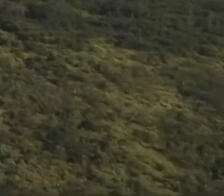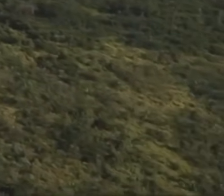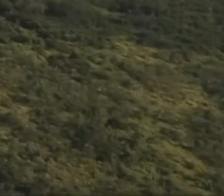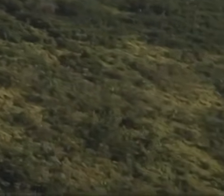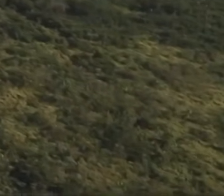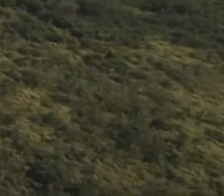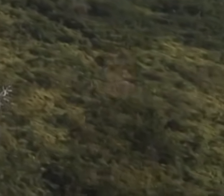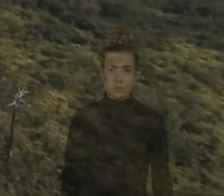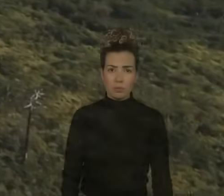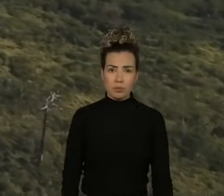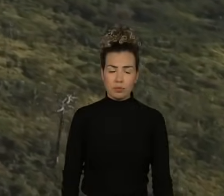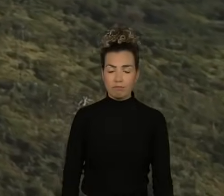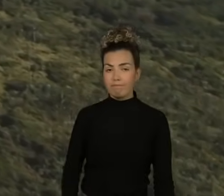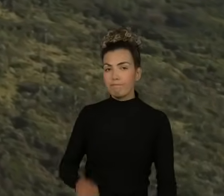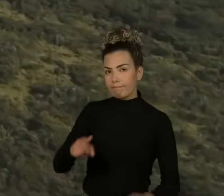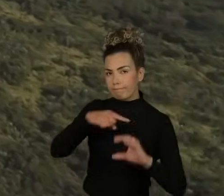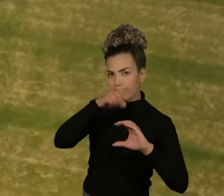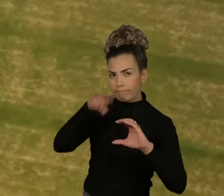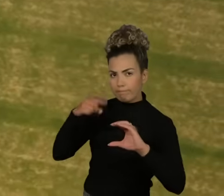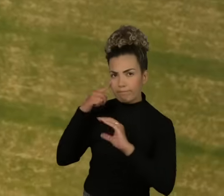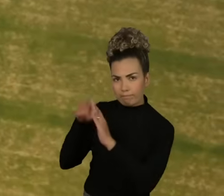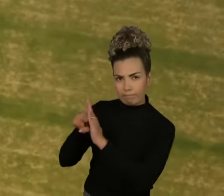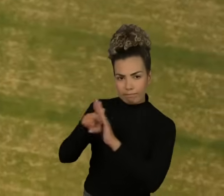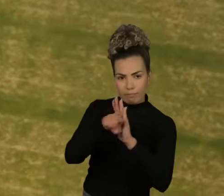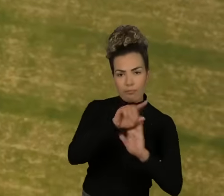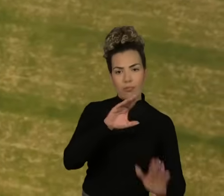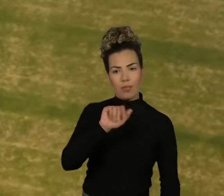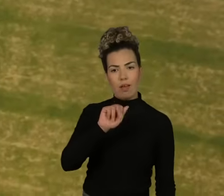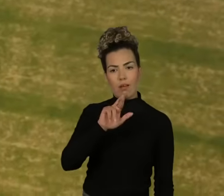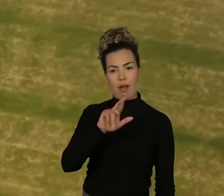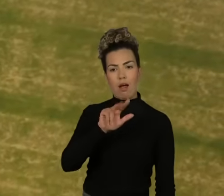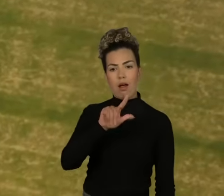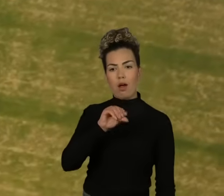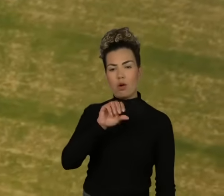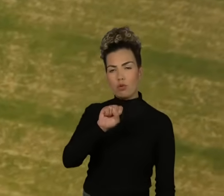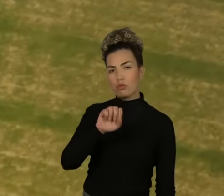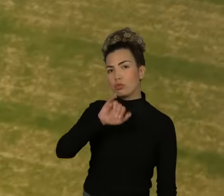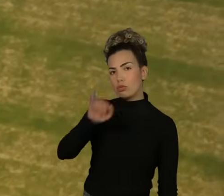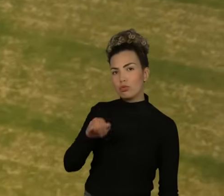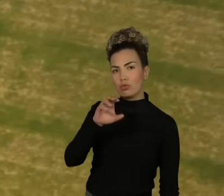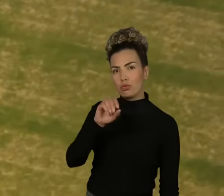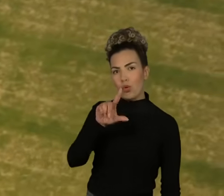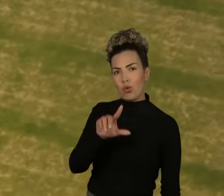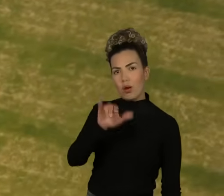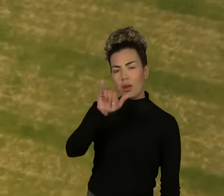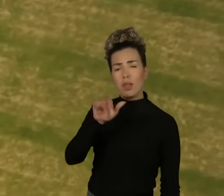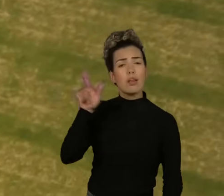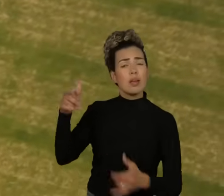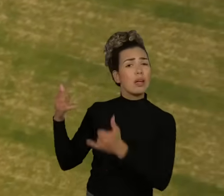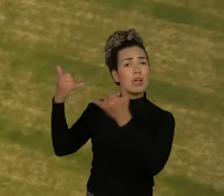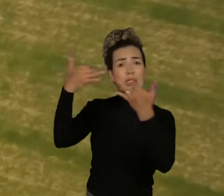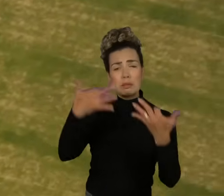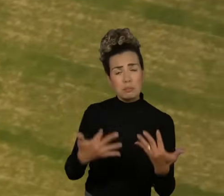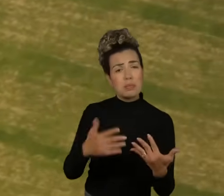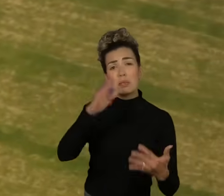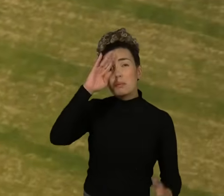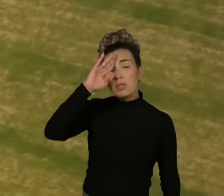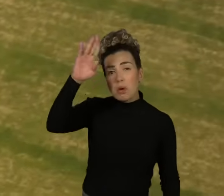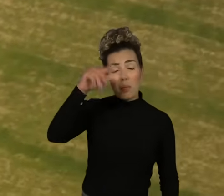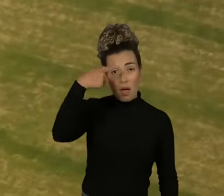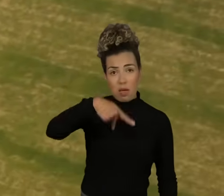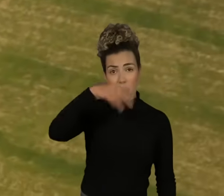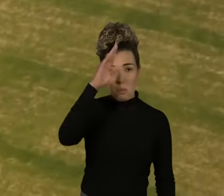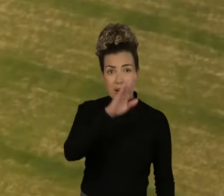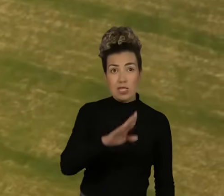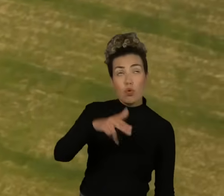Carlos Joly afirma que o risco de transmissão de zoonoses é maior na região norte do Brasil, onde o desmatamento